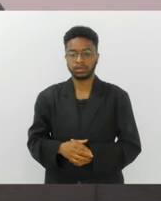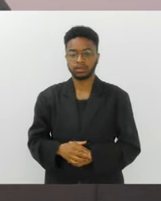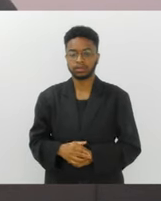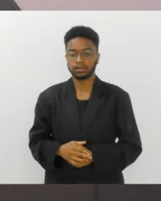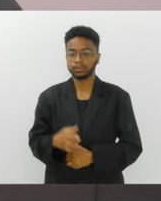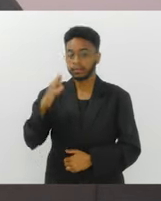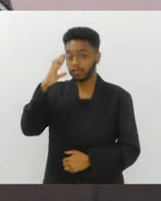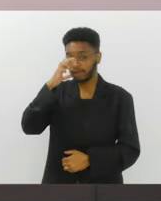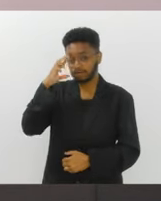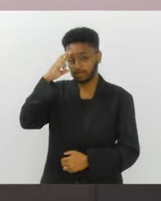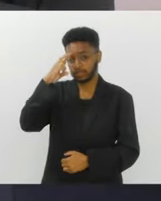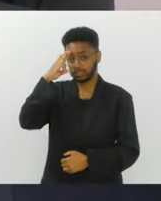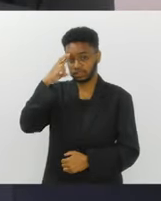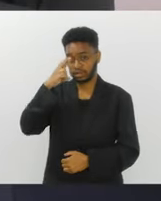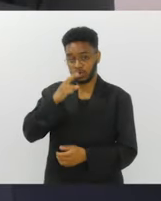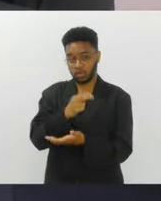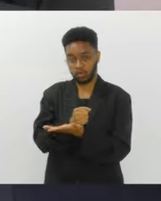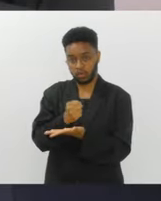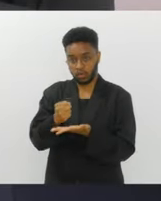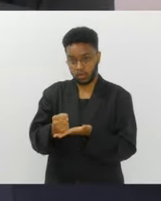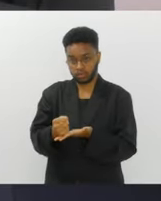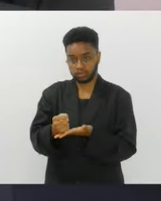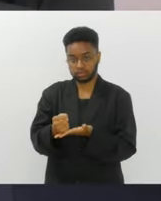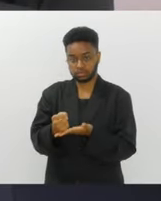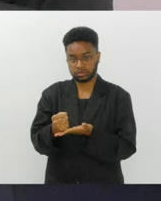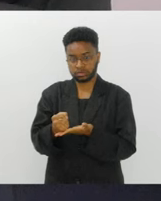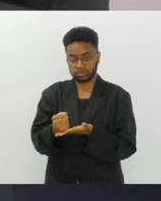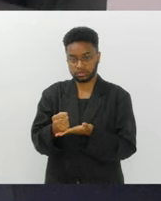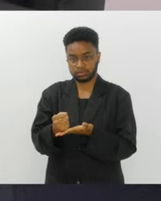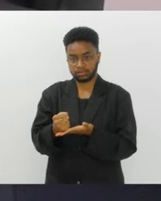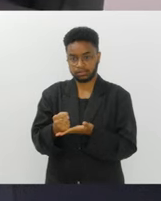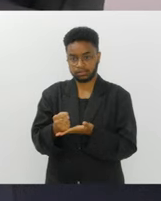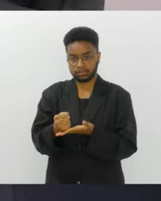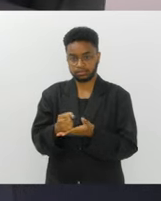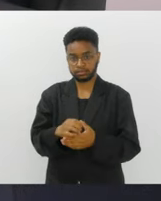fiscalizar os contratos de concessão